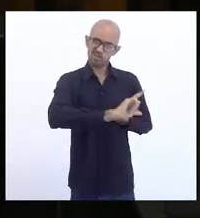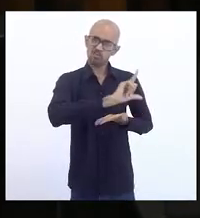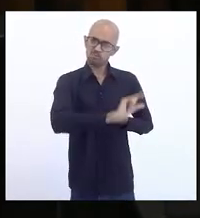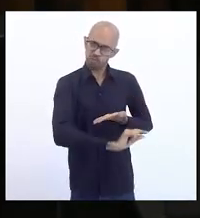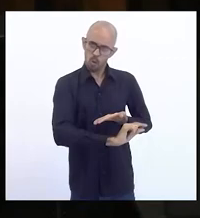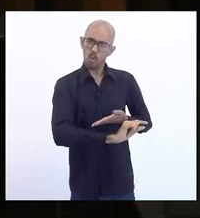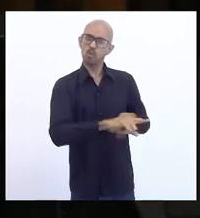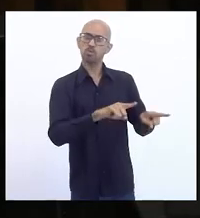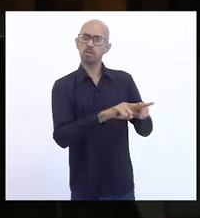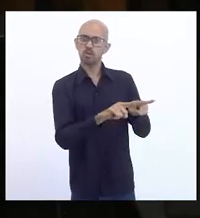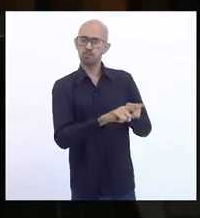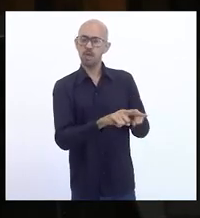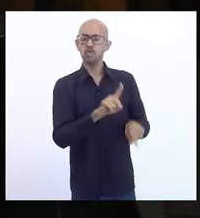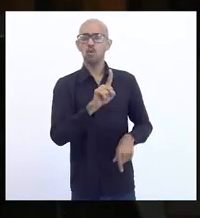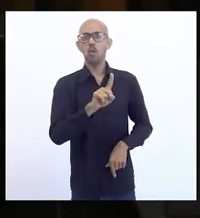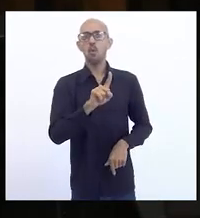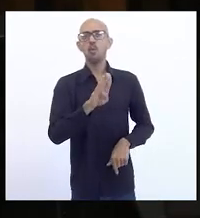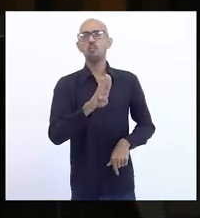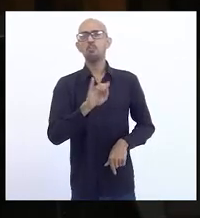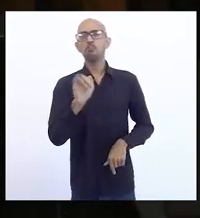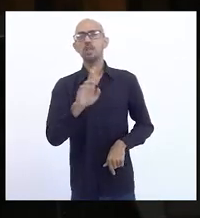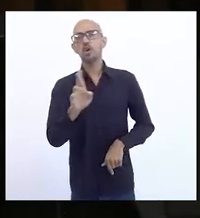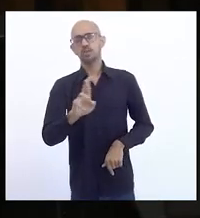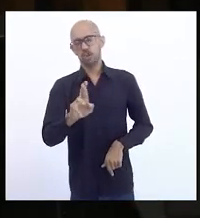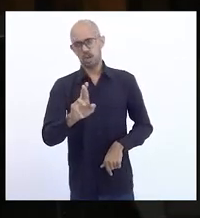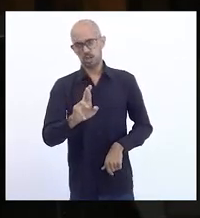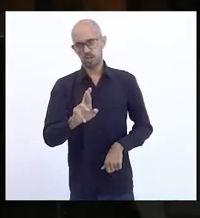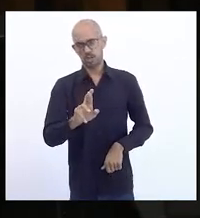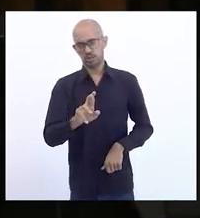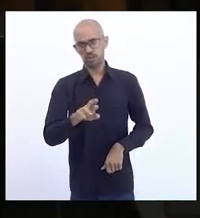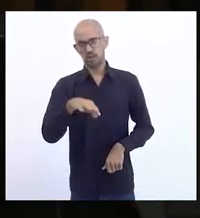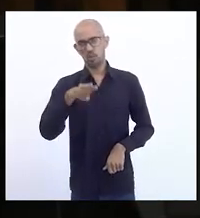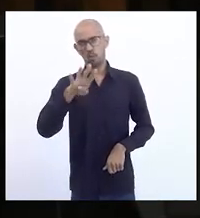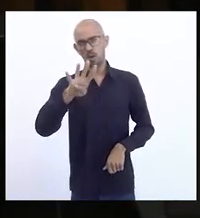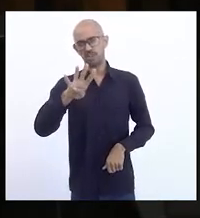deficitário de 1 bilhão e 450 milhões de reais.